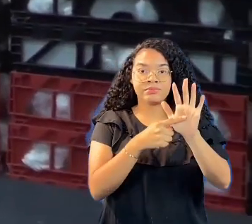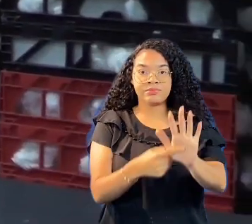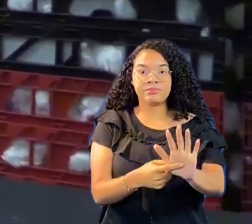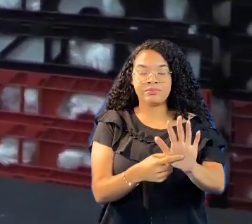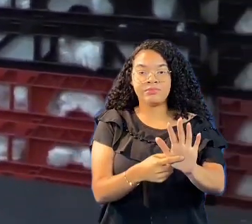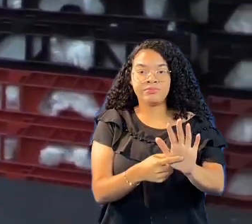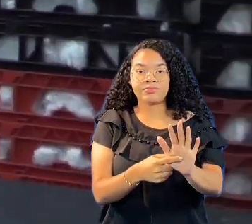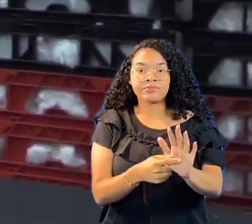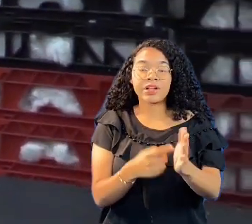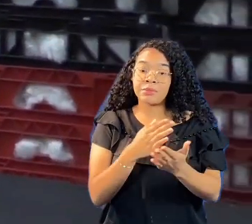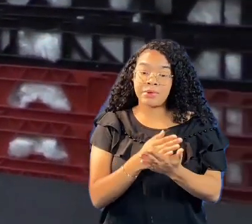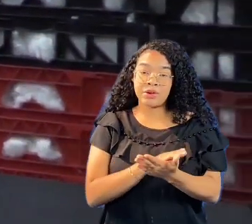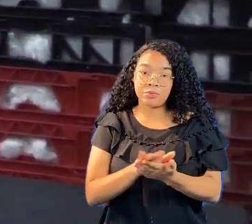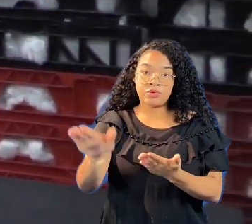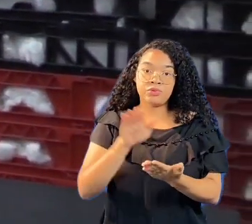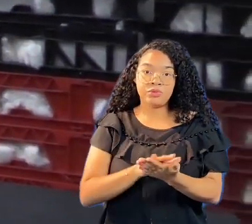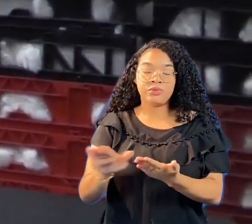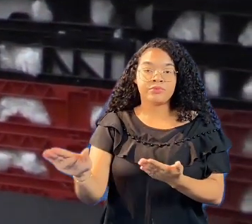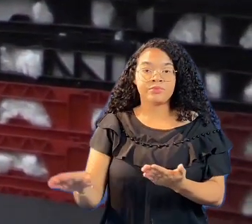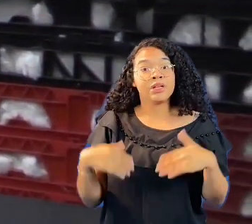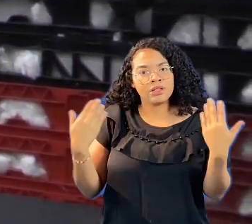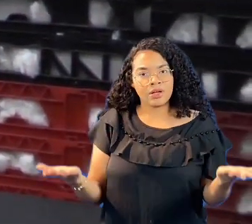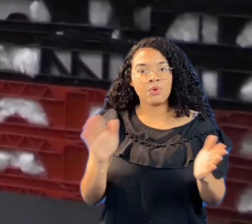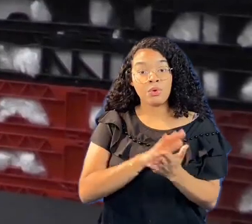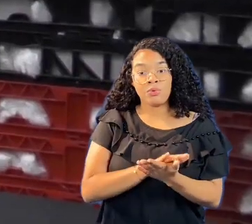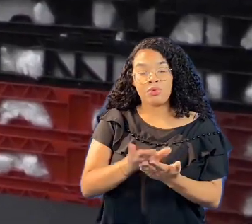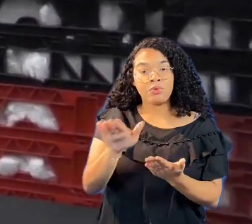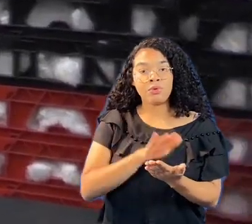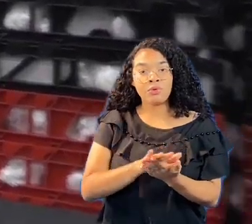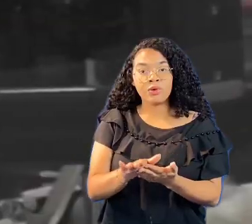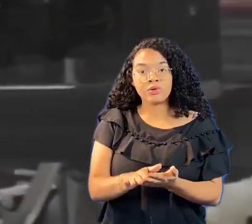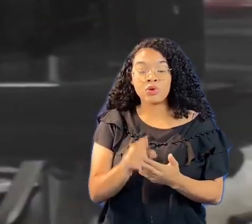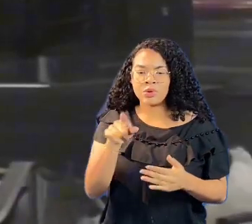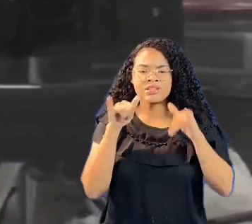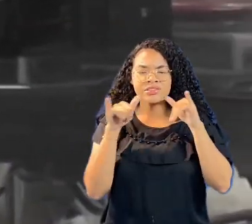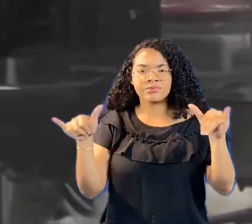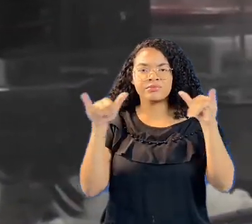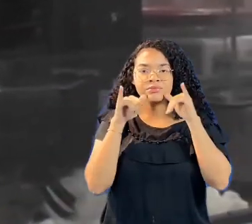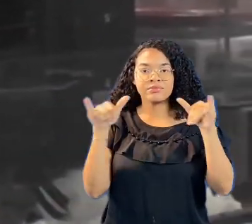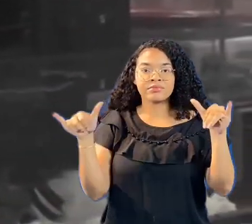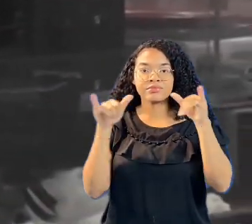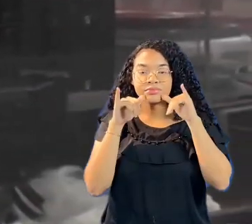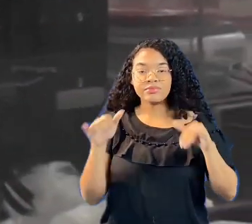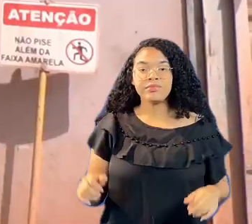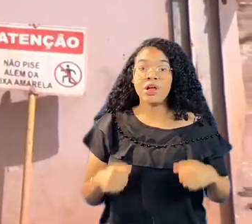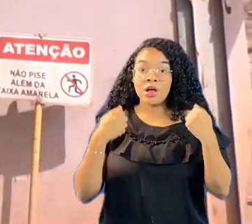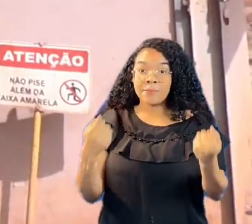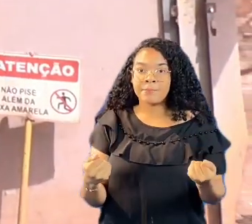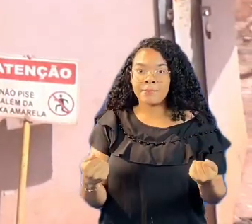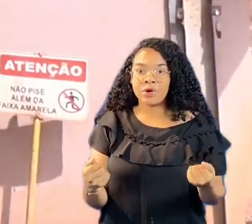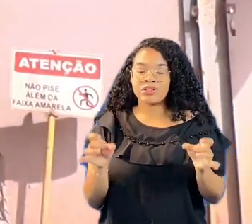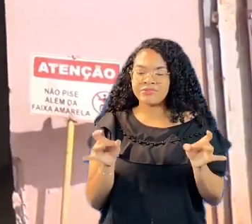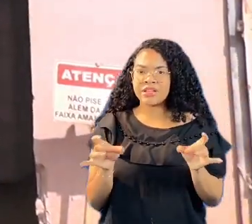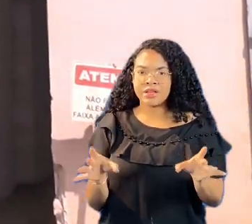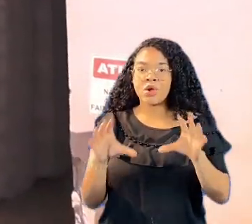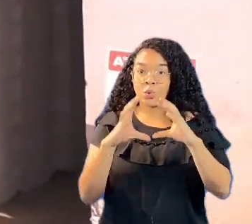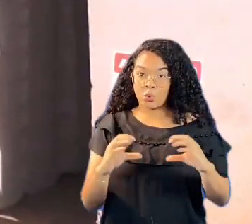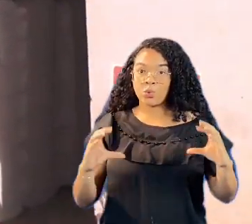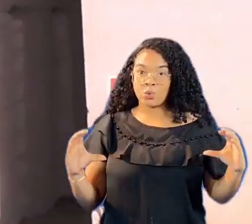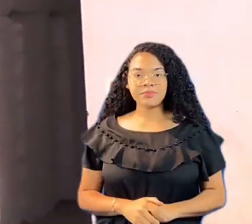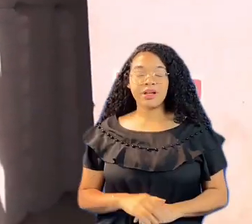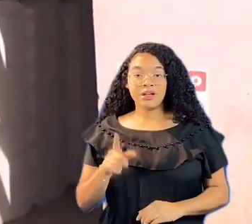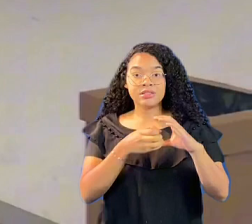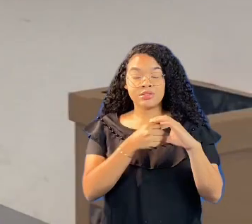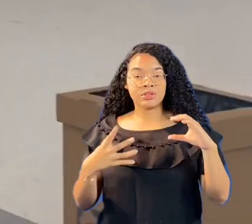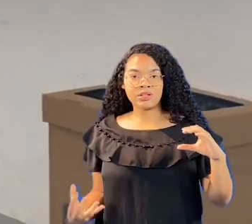consegue demonstrar através da amostragem para o produtor. E o produtor, com essas informações, ele consegue